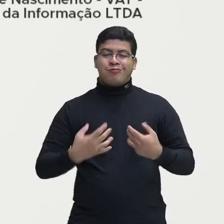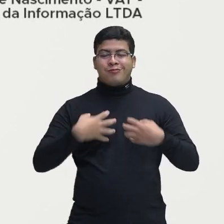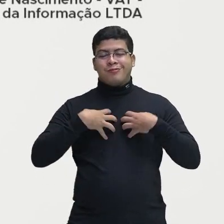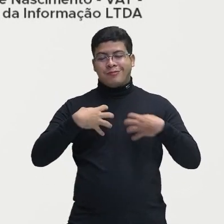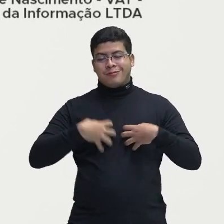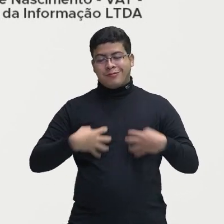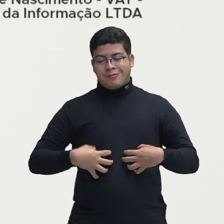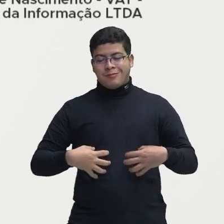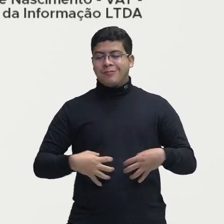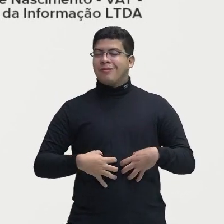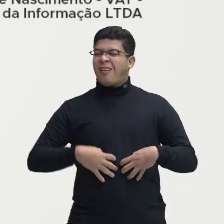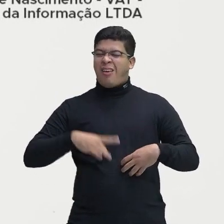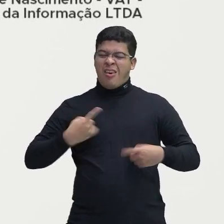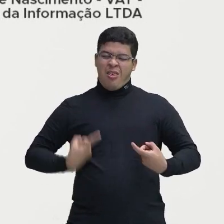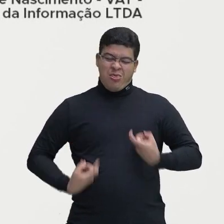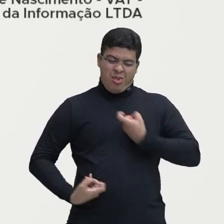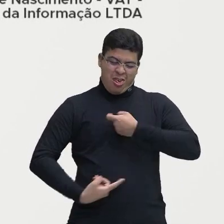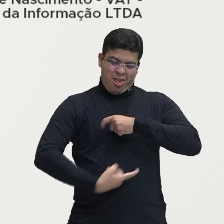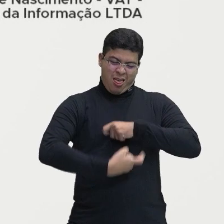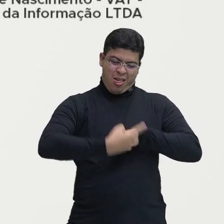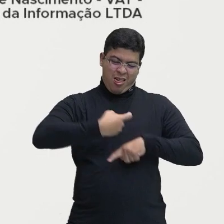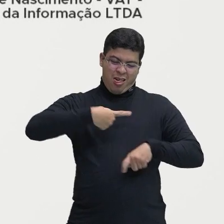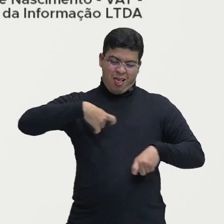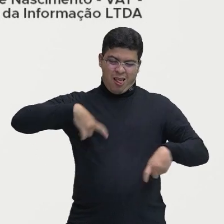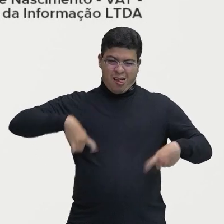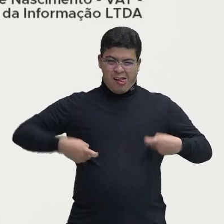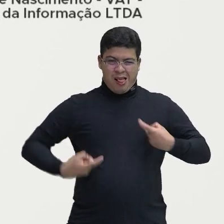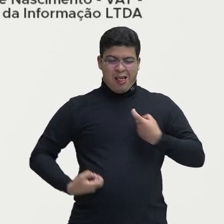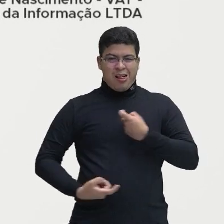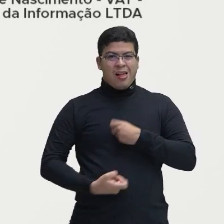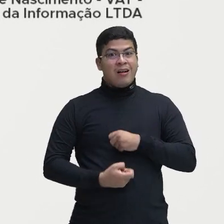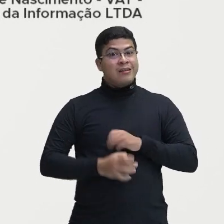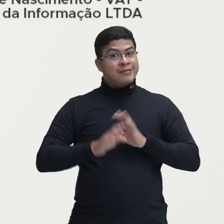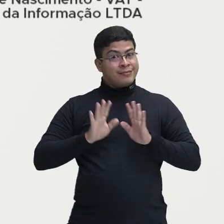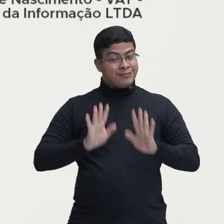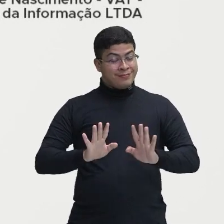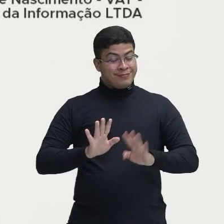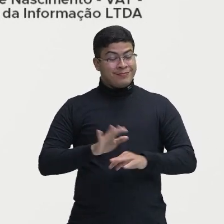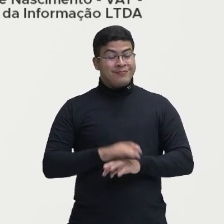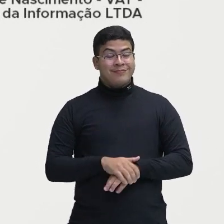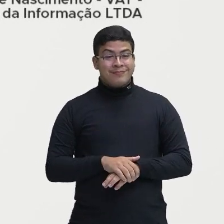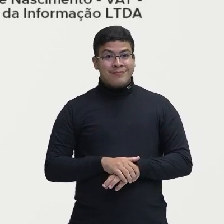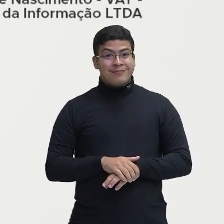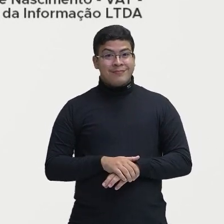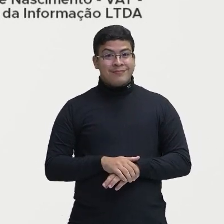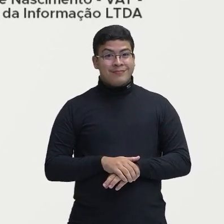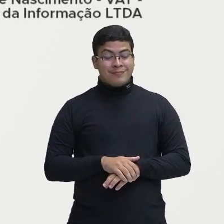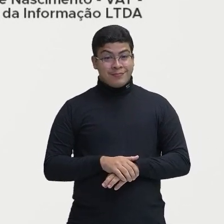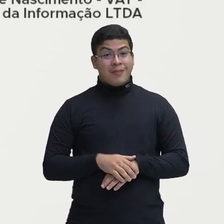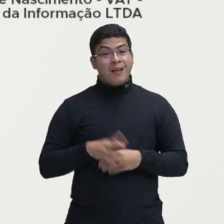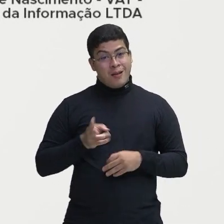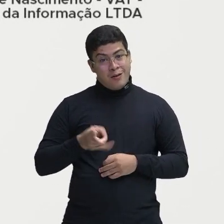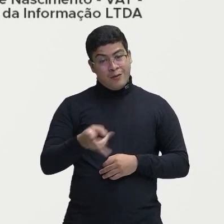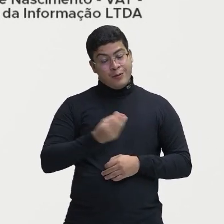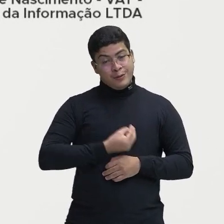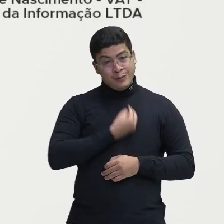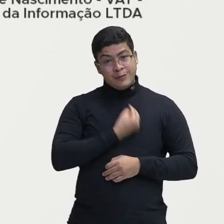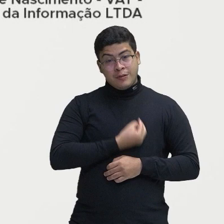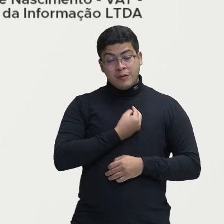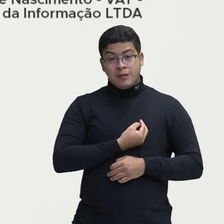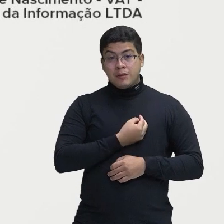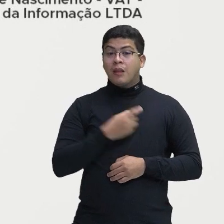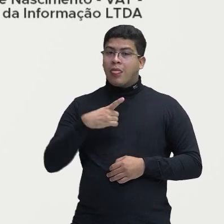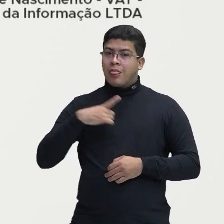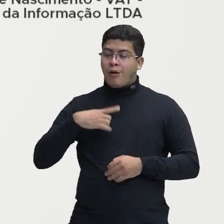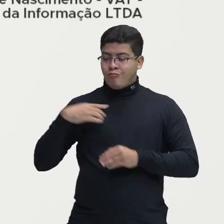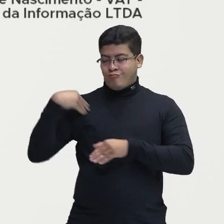sanguínea desse indivíduo, é que ele vai dar continuidade ao seu ciclo, tá? Então, a gente tem aí um ciclo da doença de